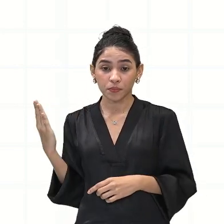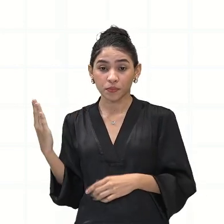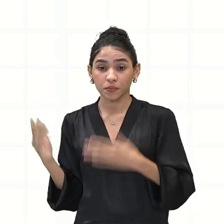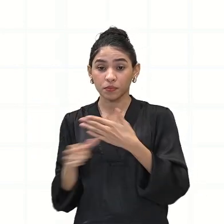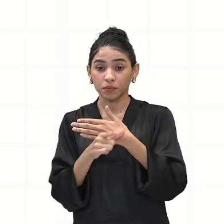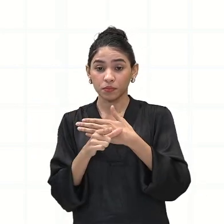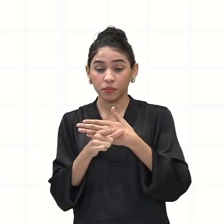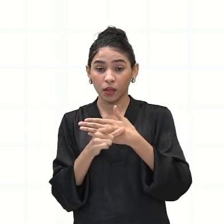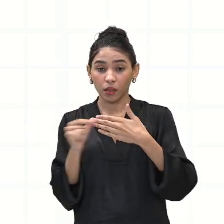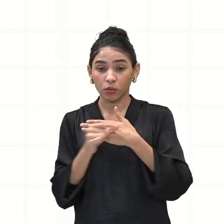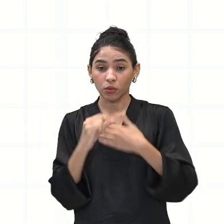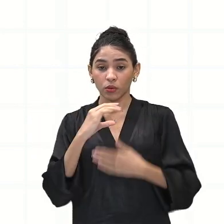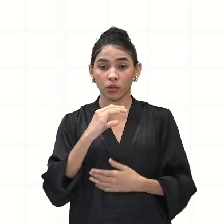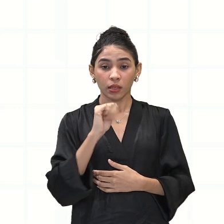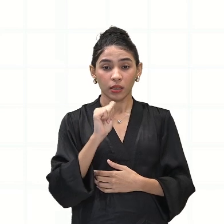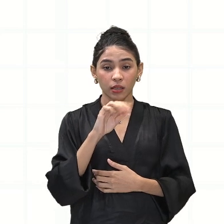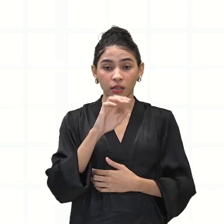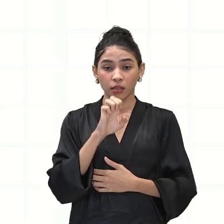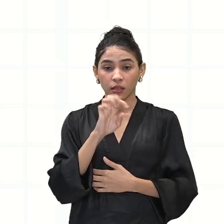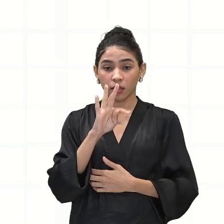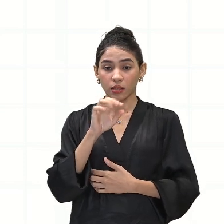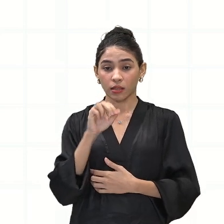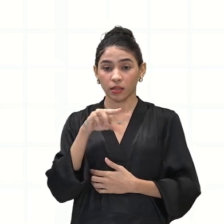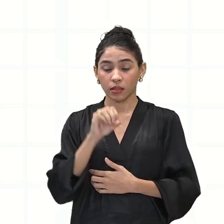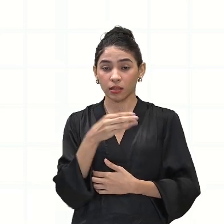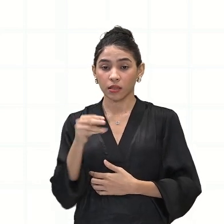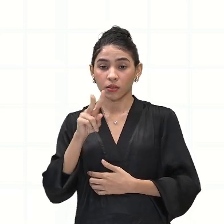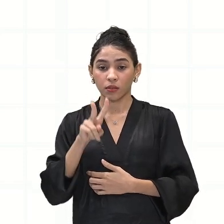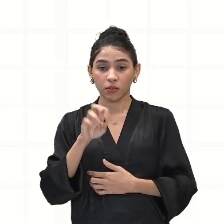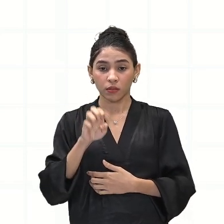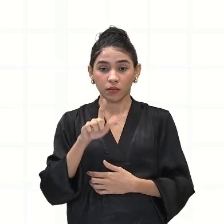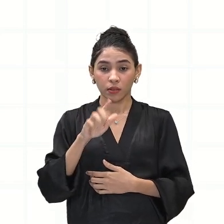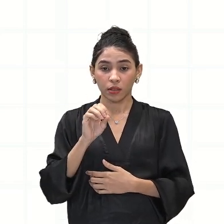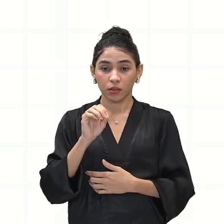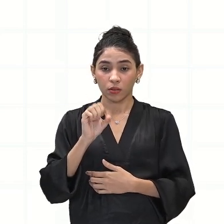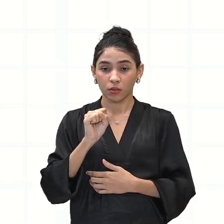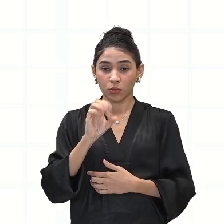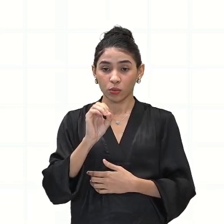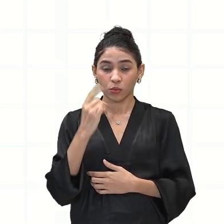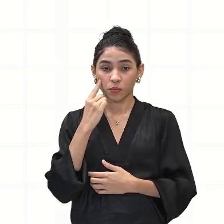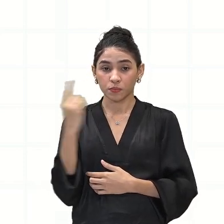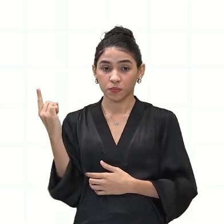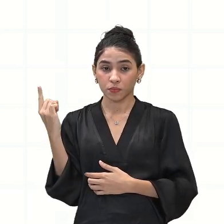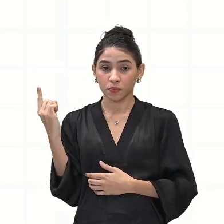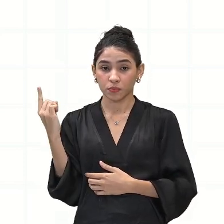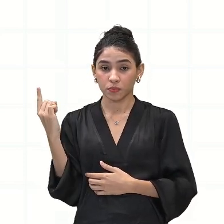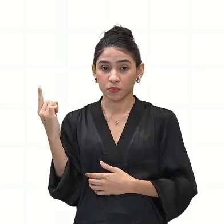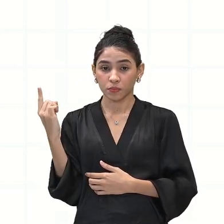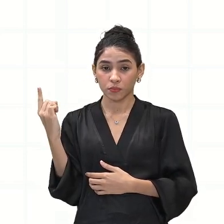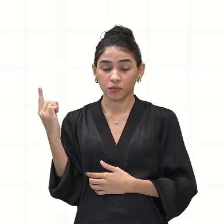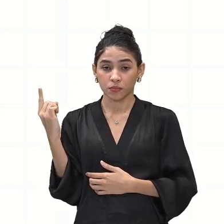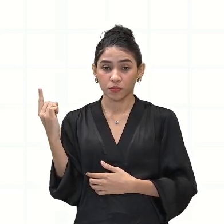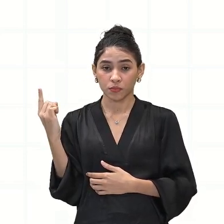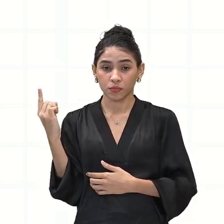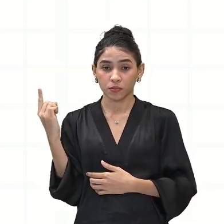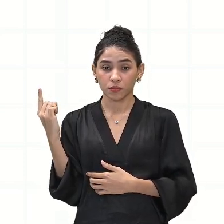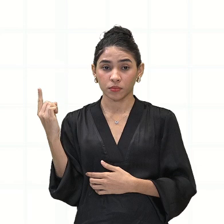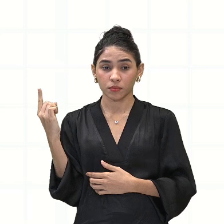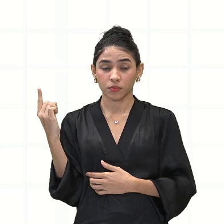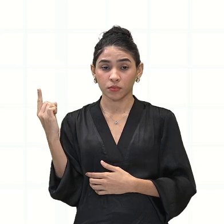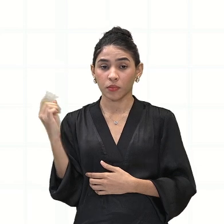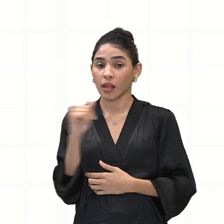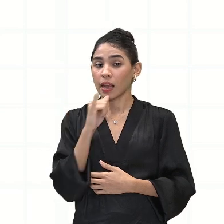queridíssimo Caetano Veloso, e eu tenho aí berro pelo aterro. Olha só, berro, aterro, eu tenho ali